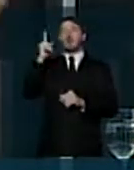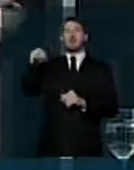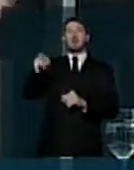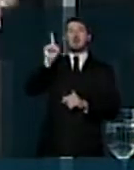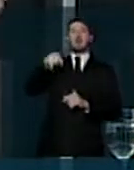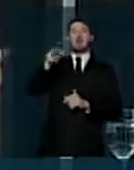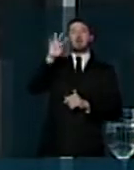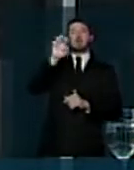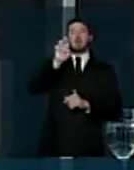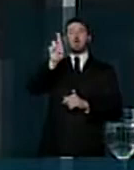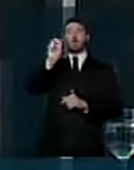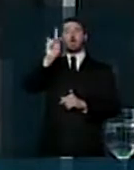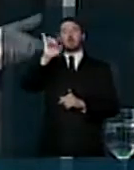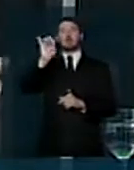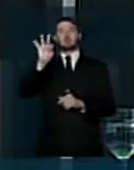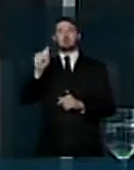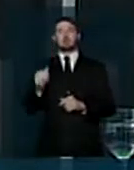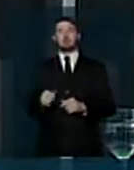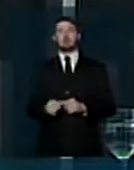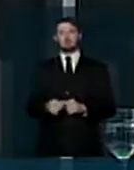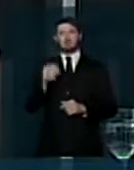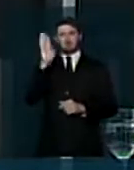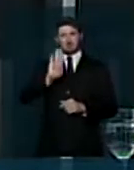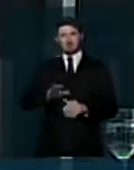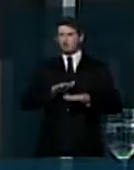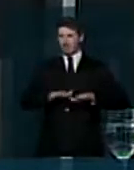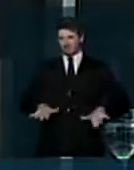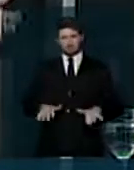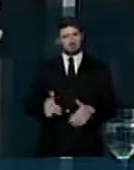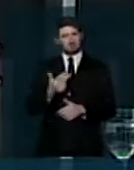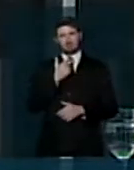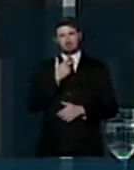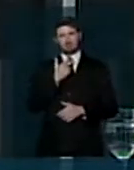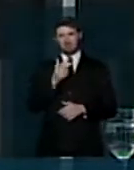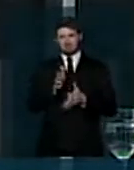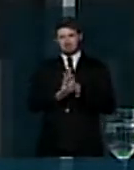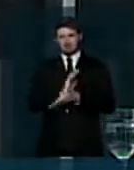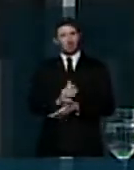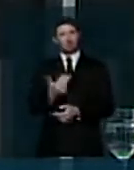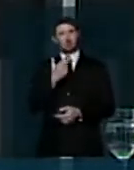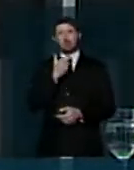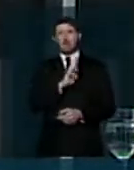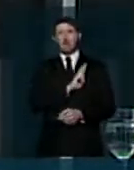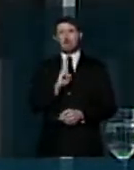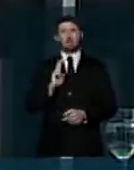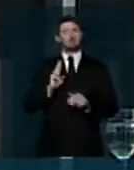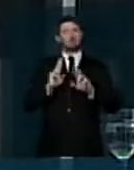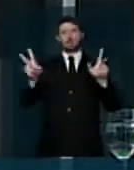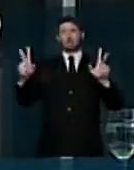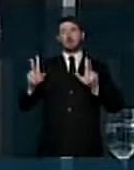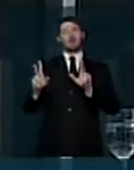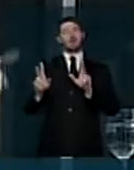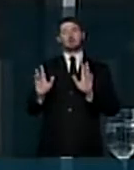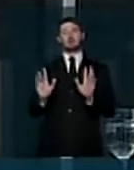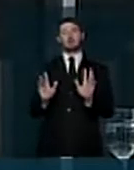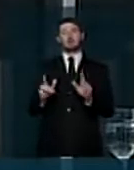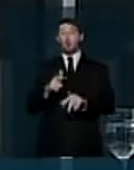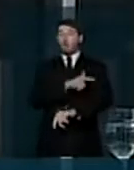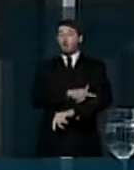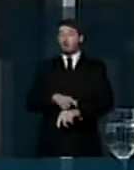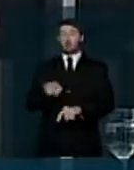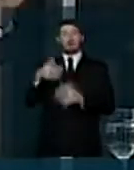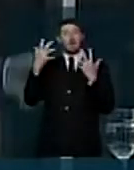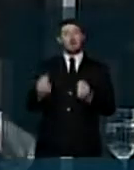Que Brasil é esse que vamos nos permitir a ter esse tipo de discriminação religiosa, a ter esse tipo de